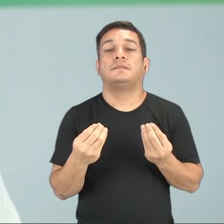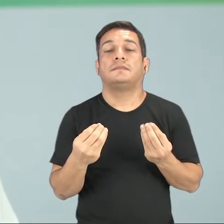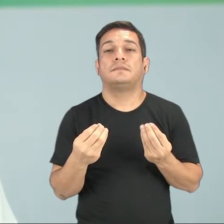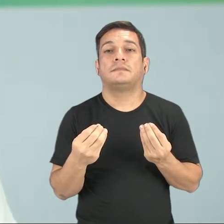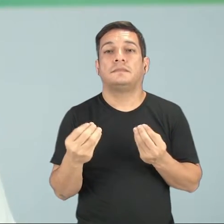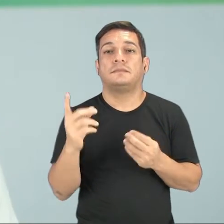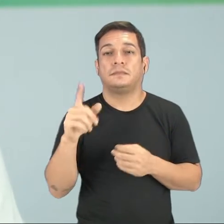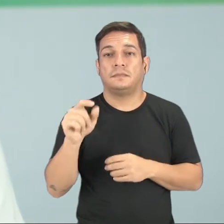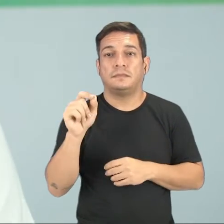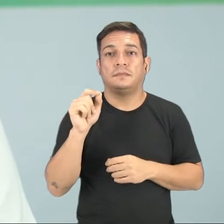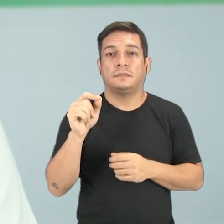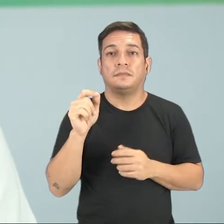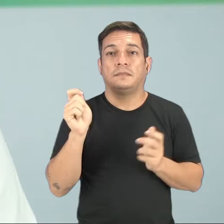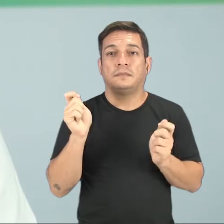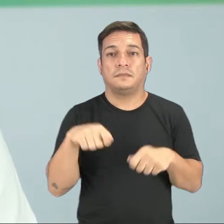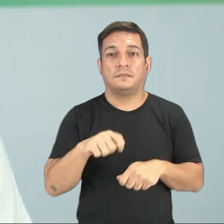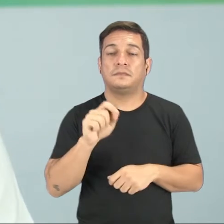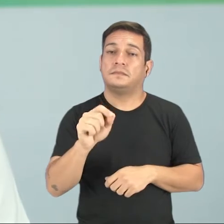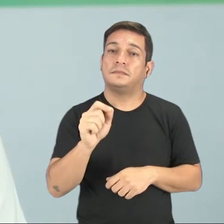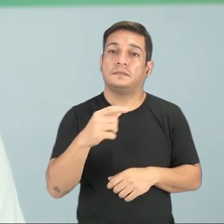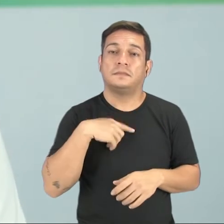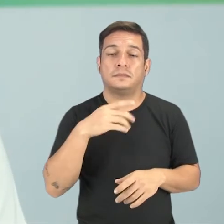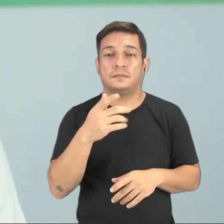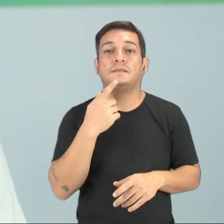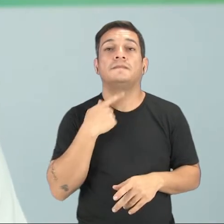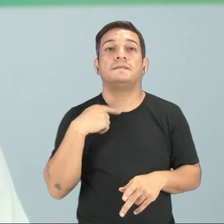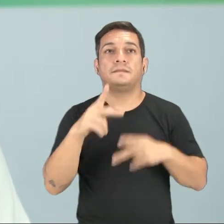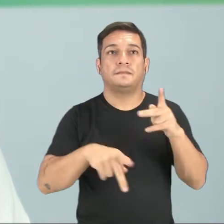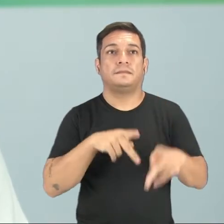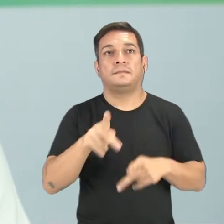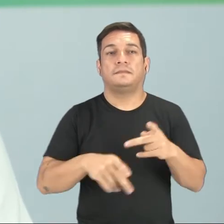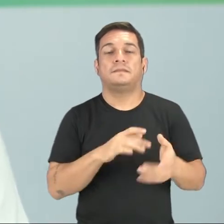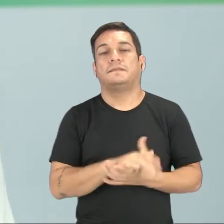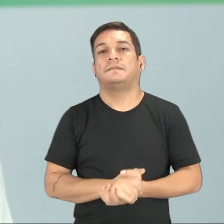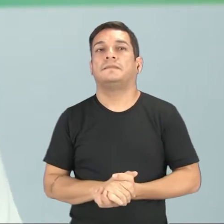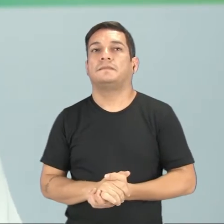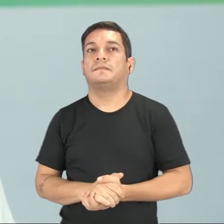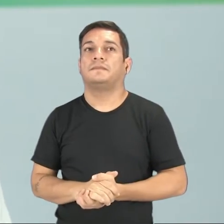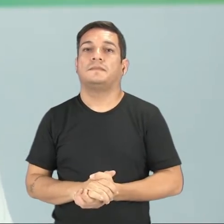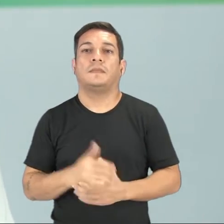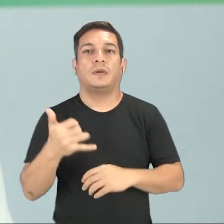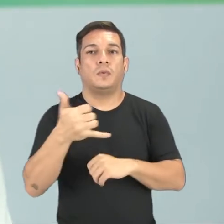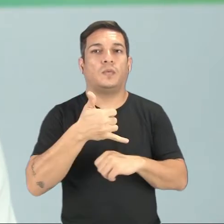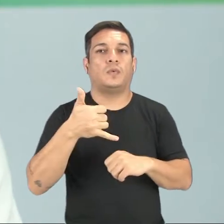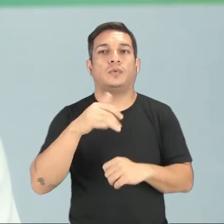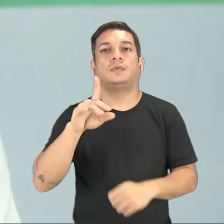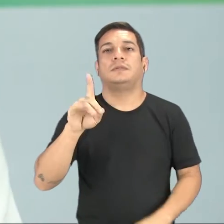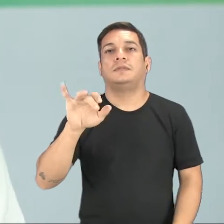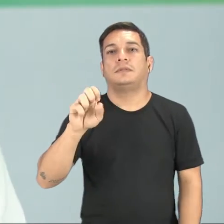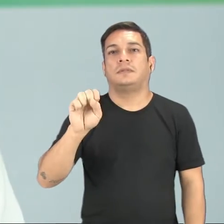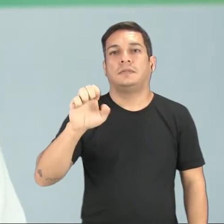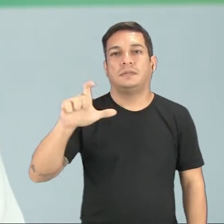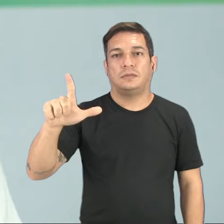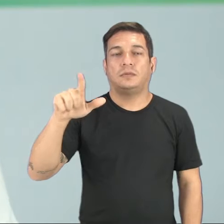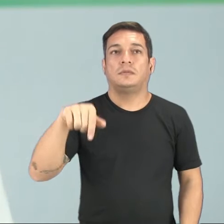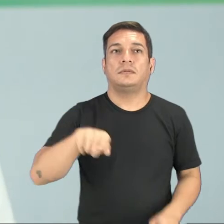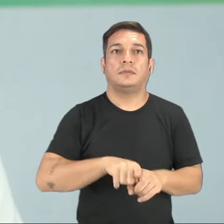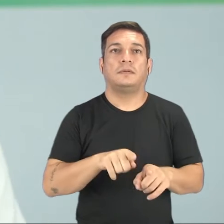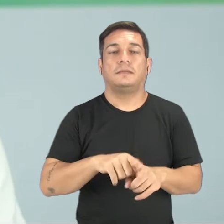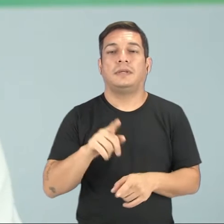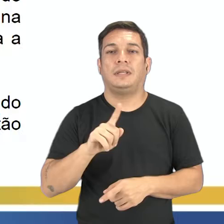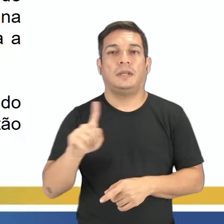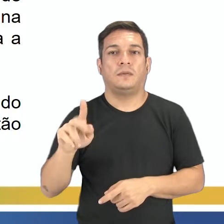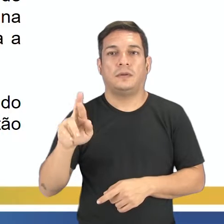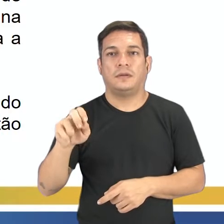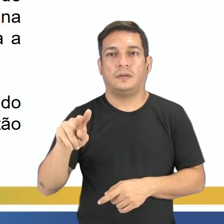suprir as necessidades da população. Óleo diesel também é uma fonte não